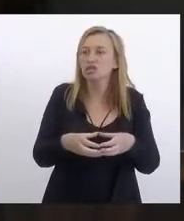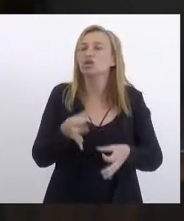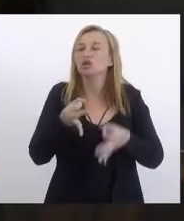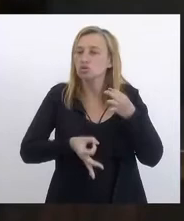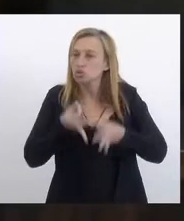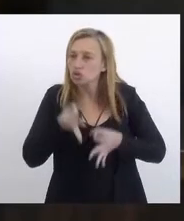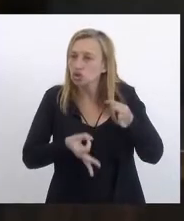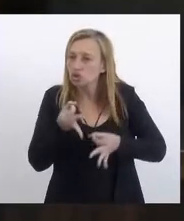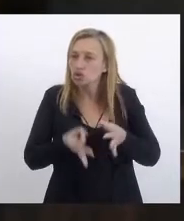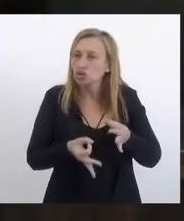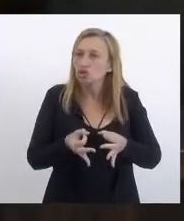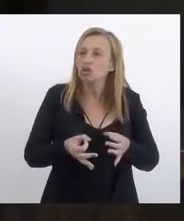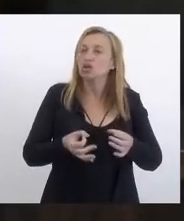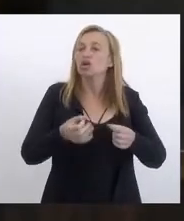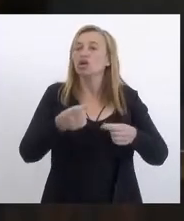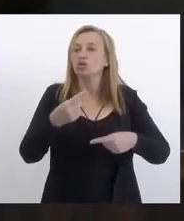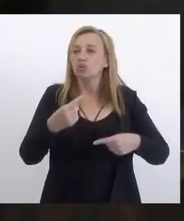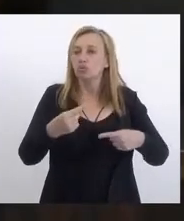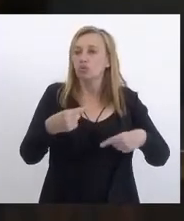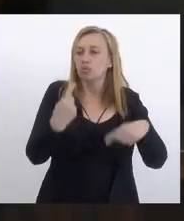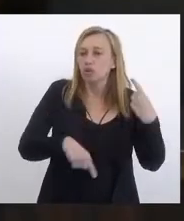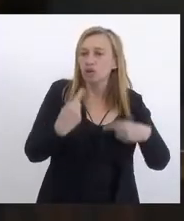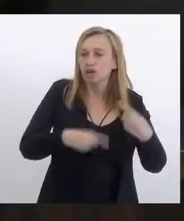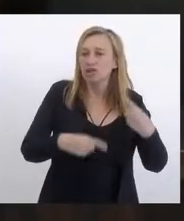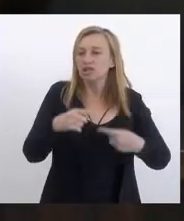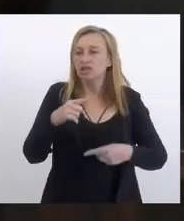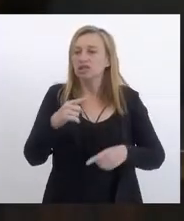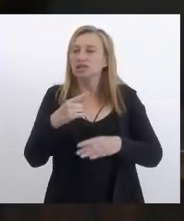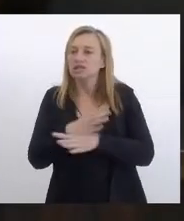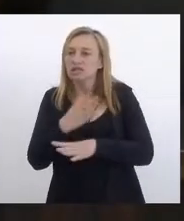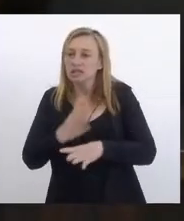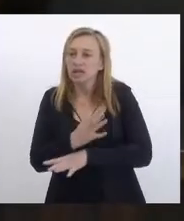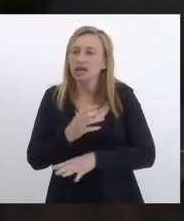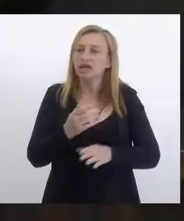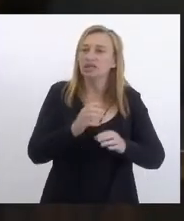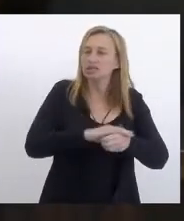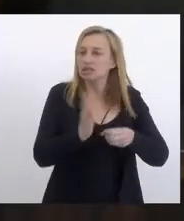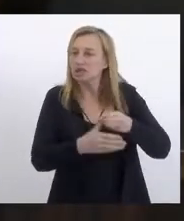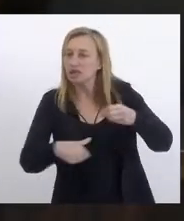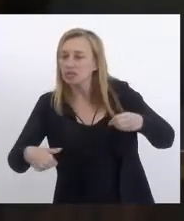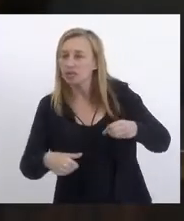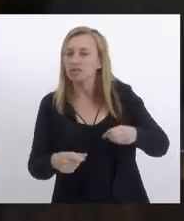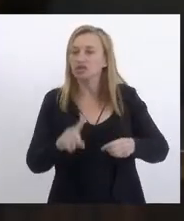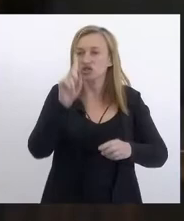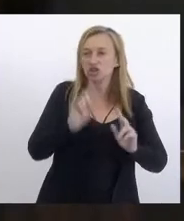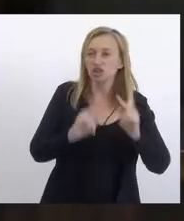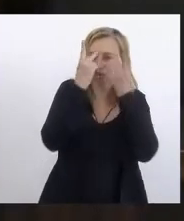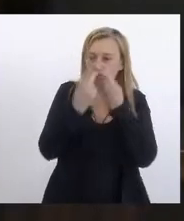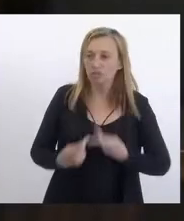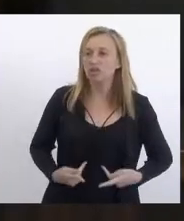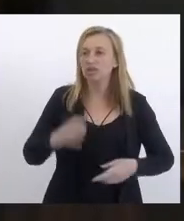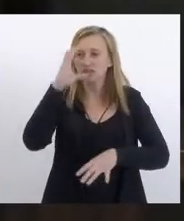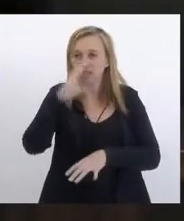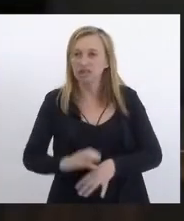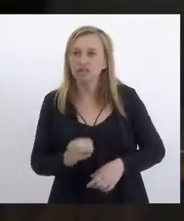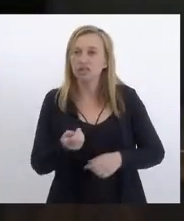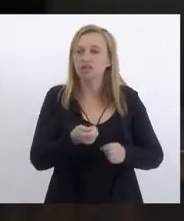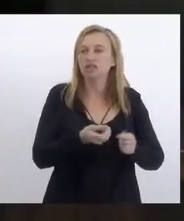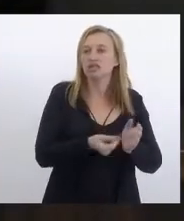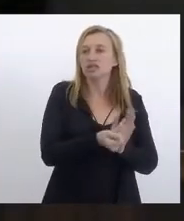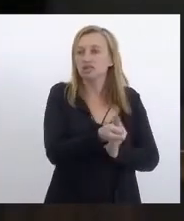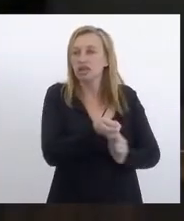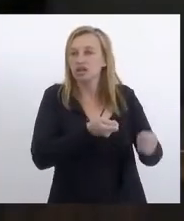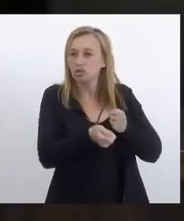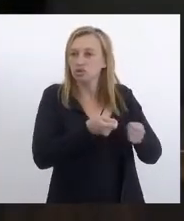Constituição e Justiça, de Política Urbana, Habitação e Assuntos Fundiários, de Saneamento Ambiental, de Defesa dos Direitos Humanos e Cidadania e de Orçamento, Finanças,